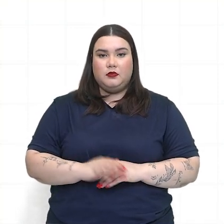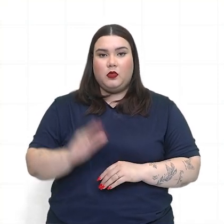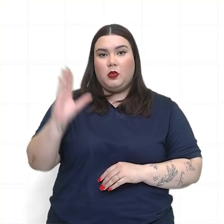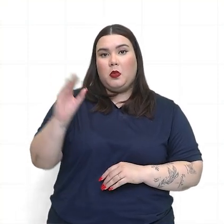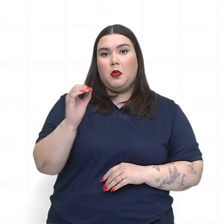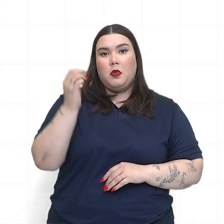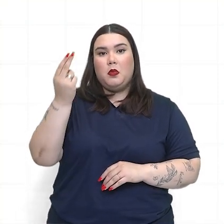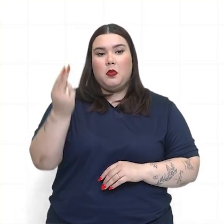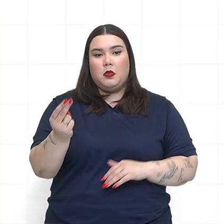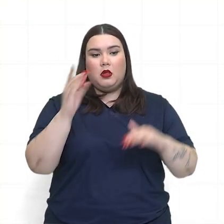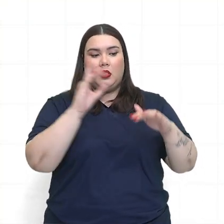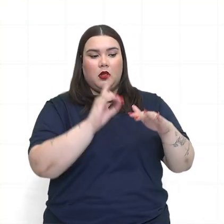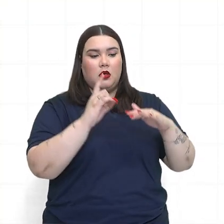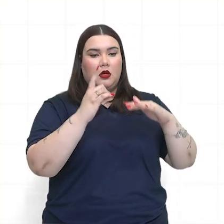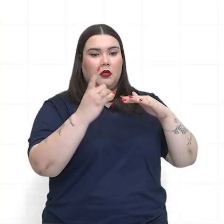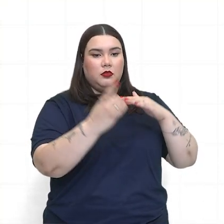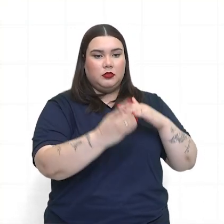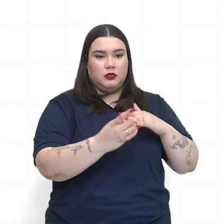Ou os deuses.